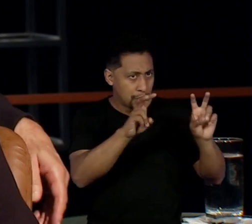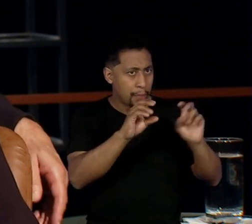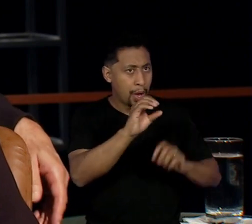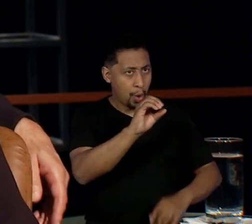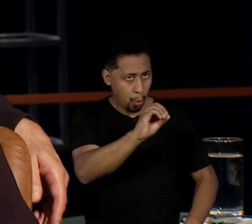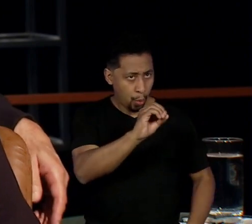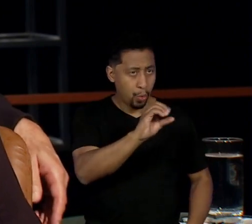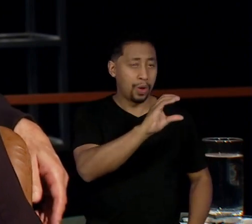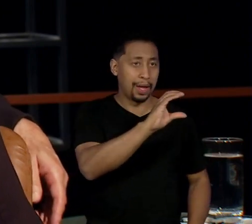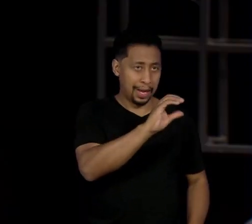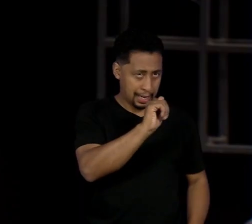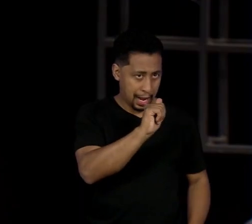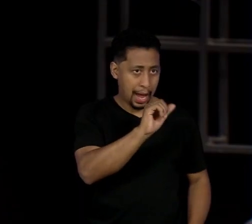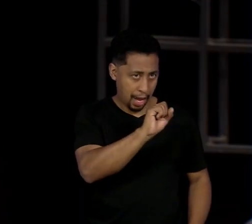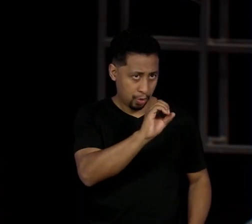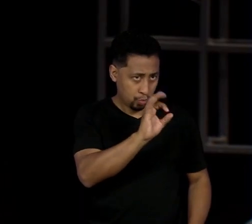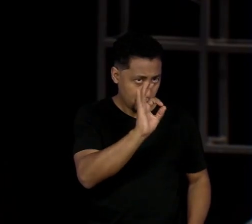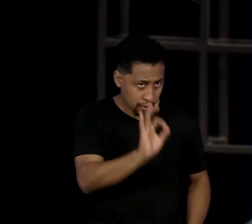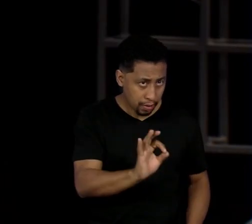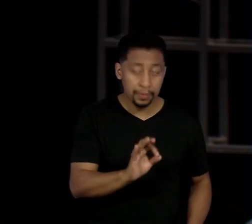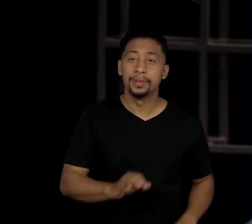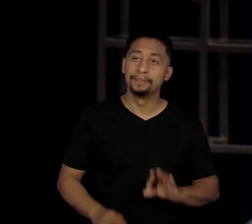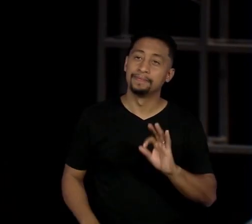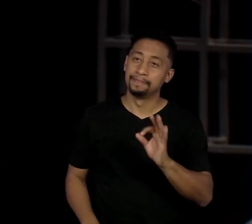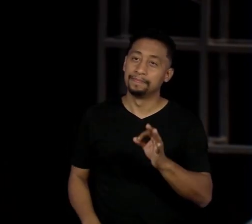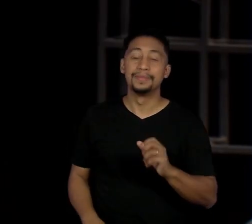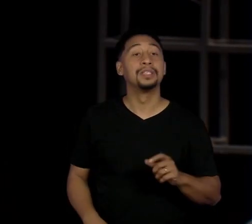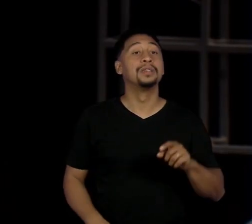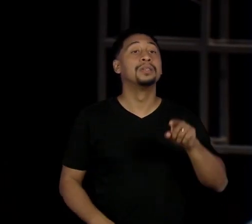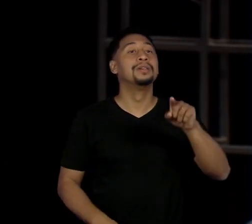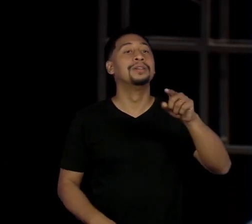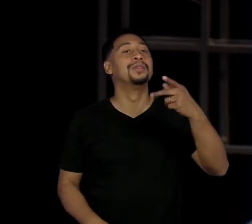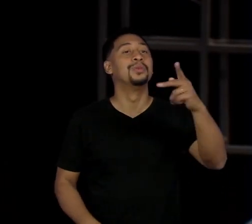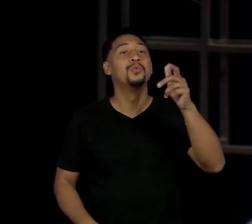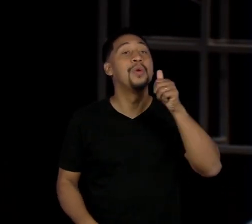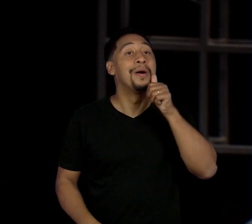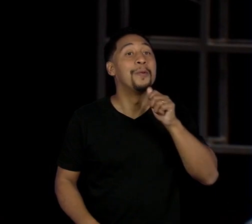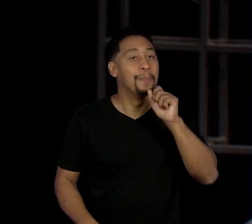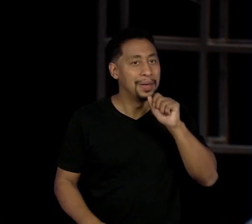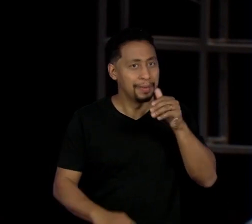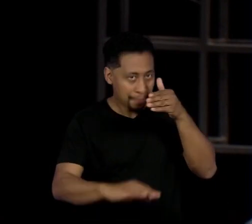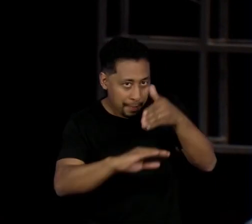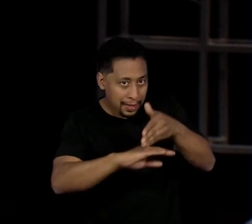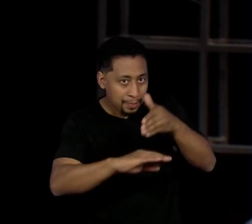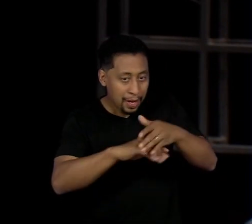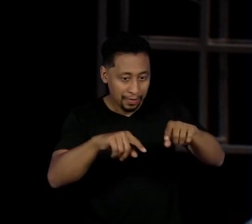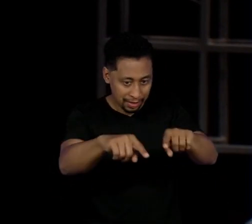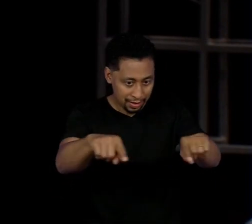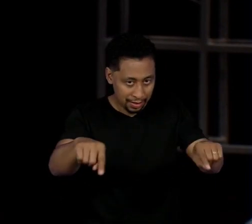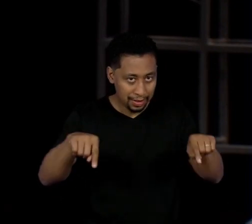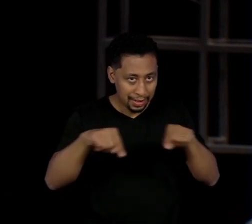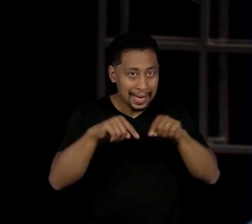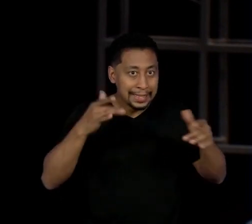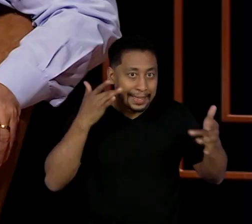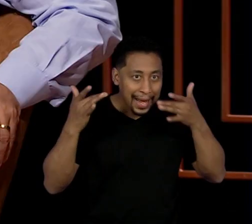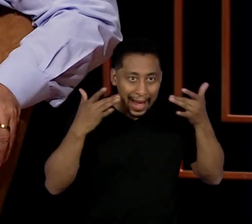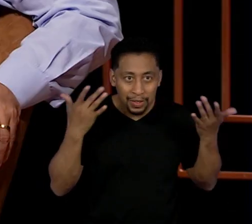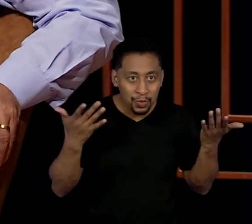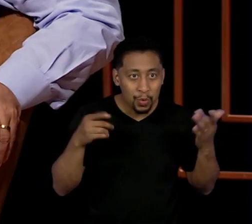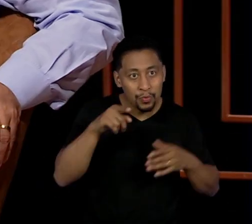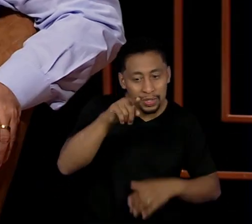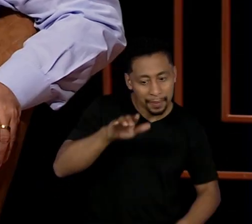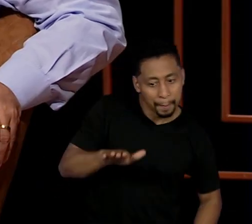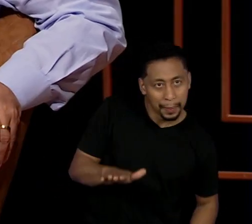comentar também. Agora, sua família era frequentadora de teatro? Você tinha algum hábito cultural quando você era criança? Tinha.